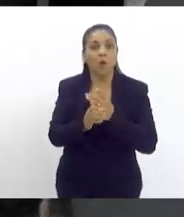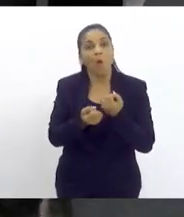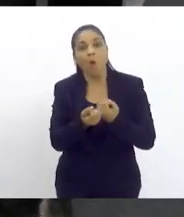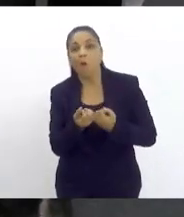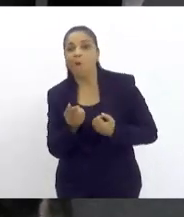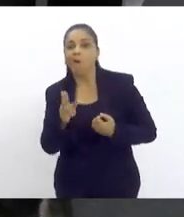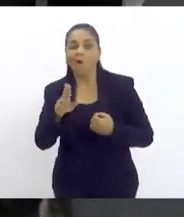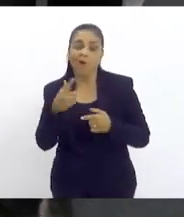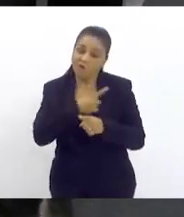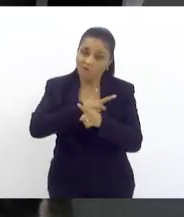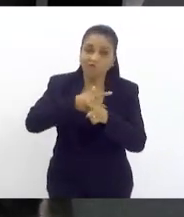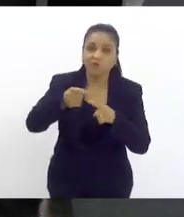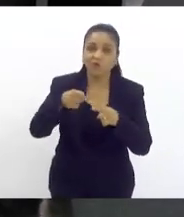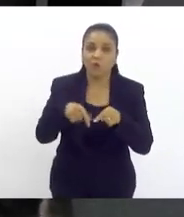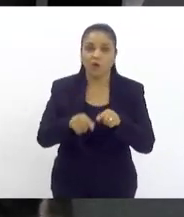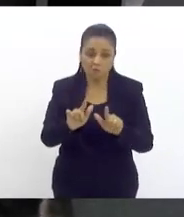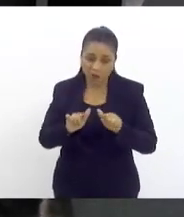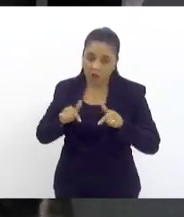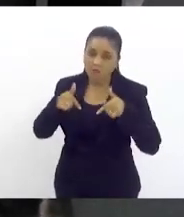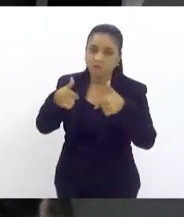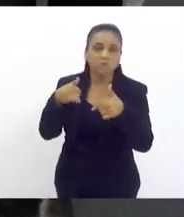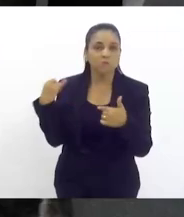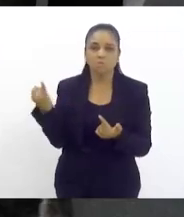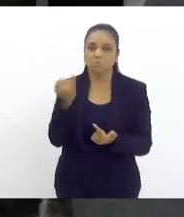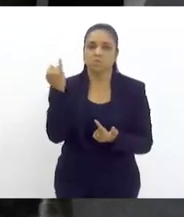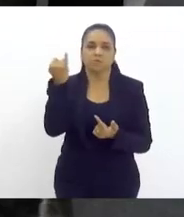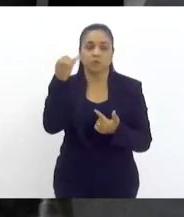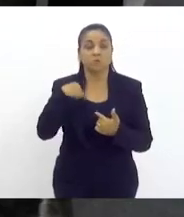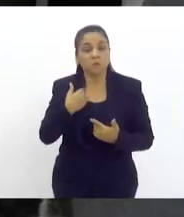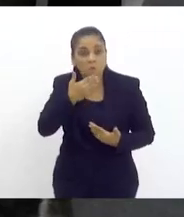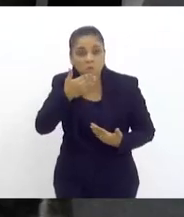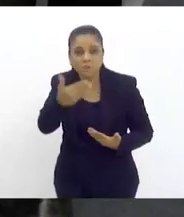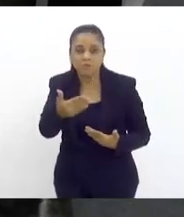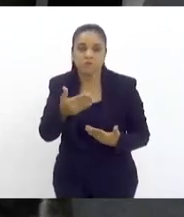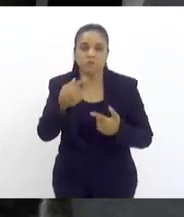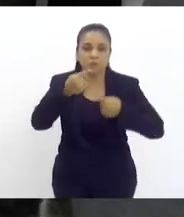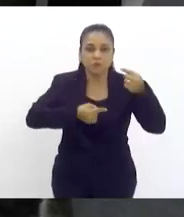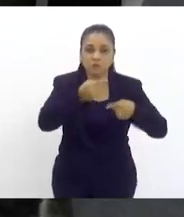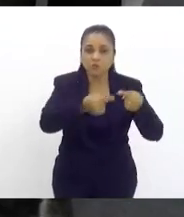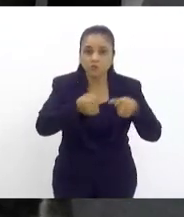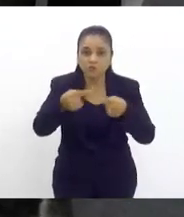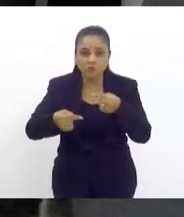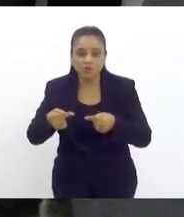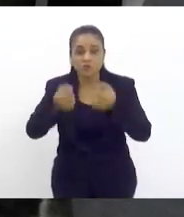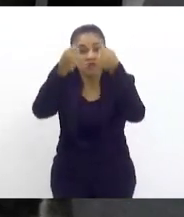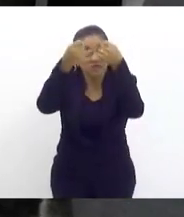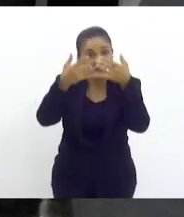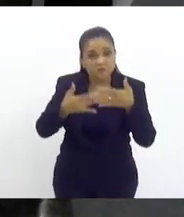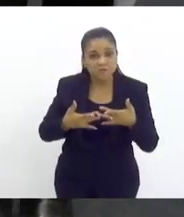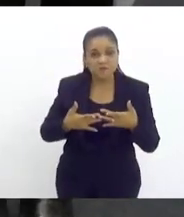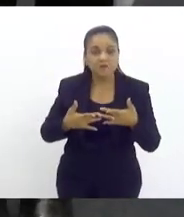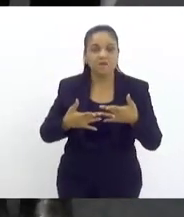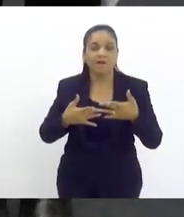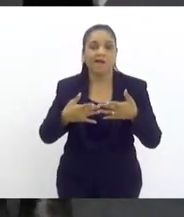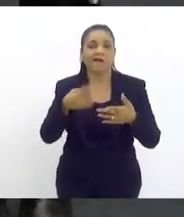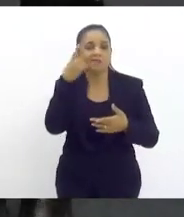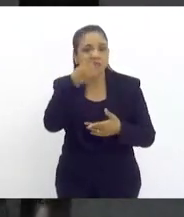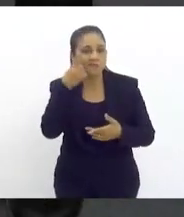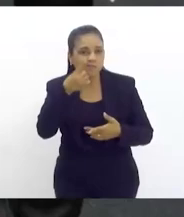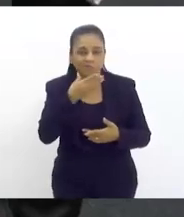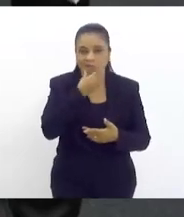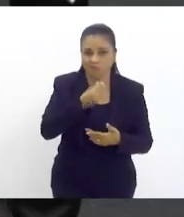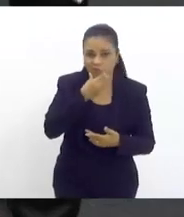ter como vitória uma ação que é tão importante. Por isso que eu pedi para discutir, até para explicar para os demais deputados e